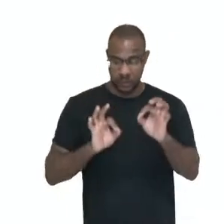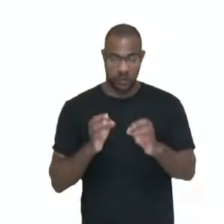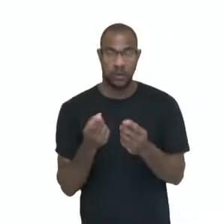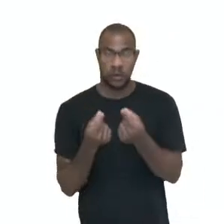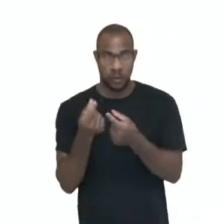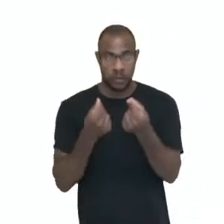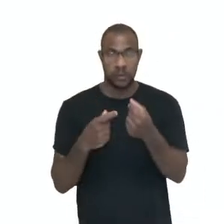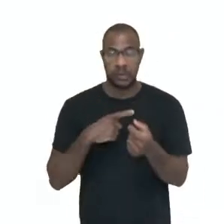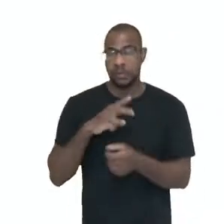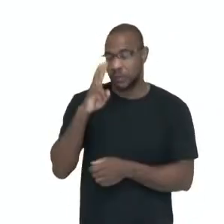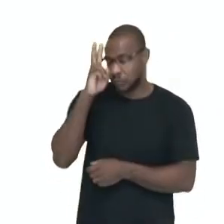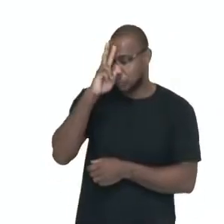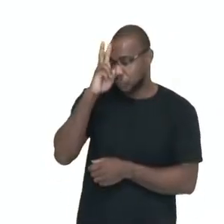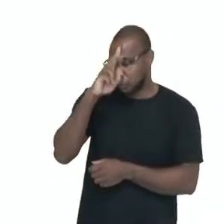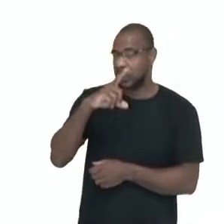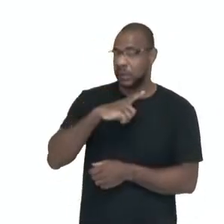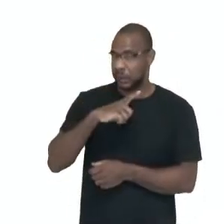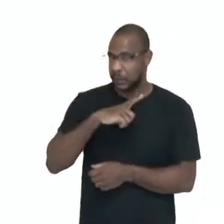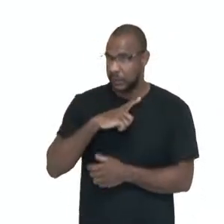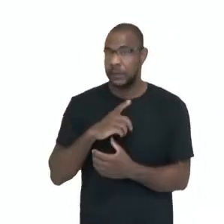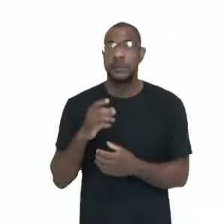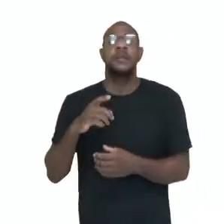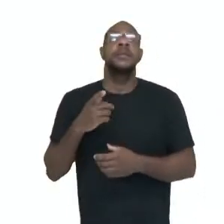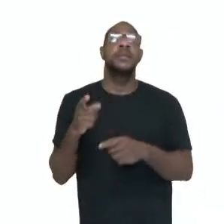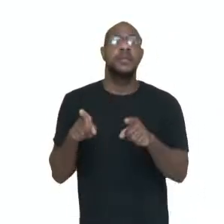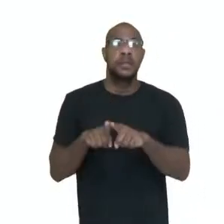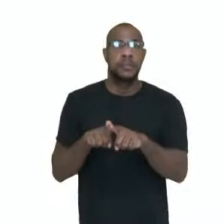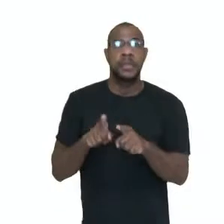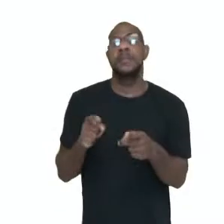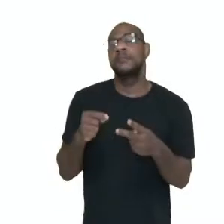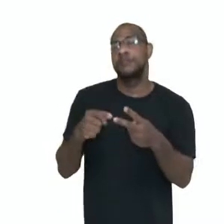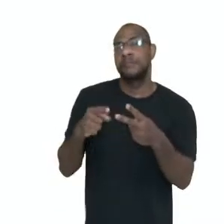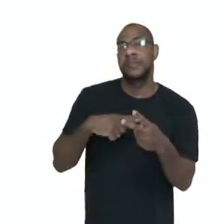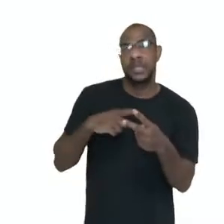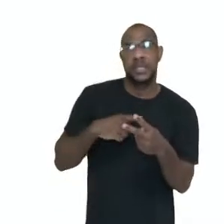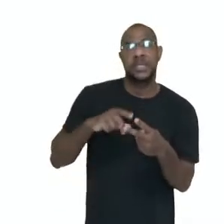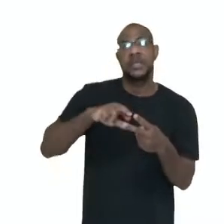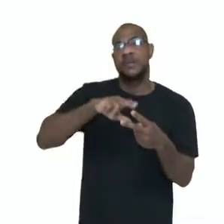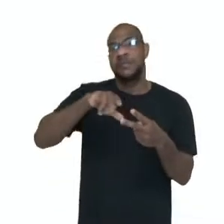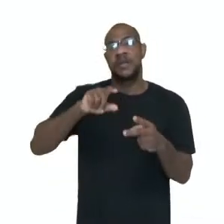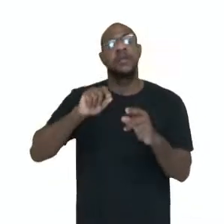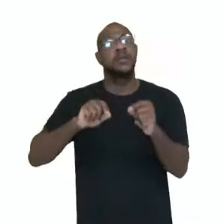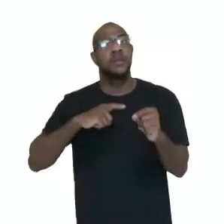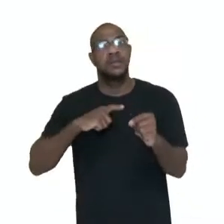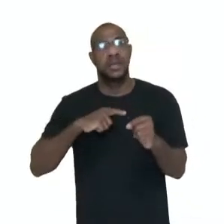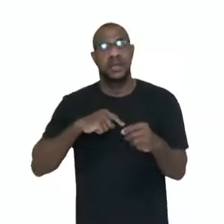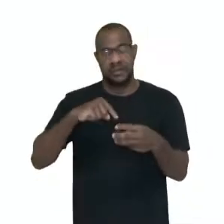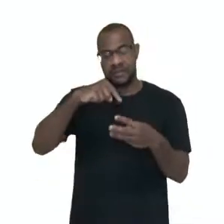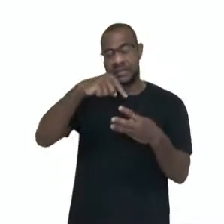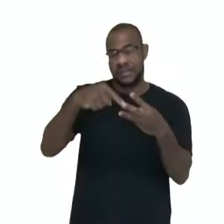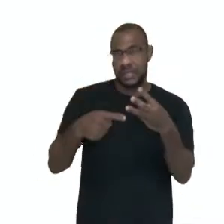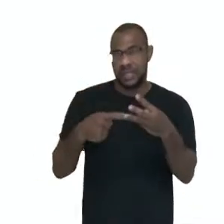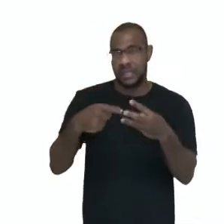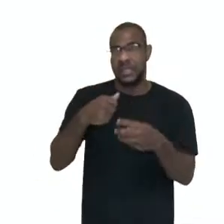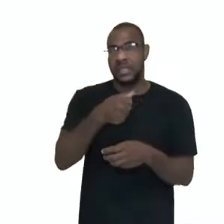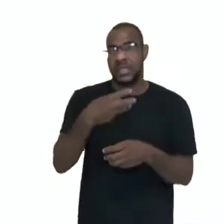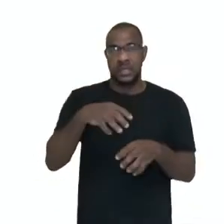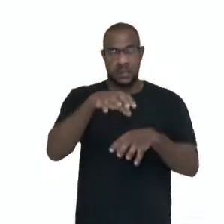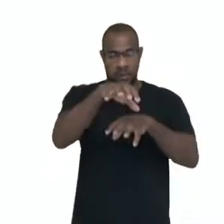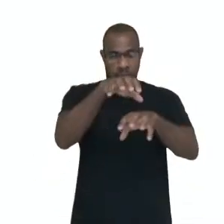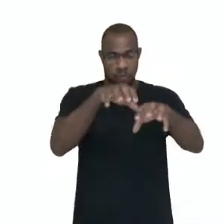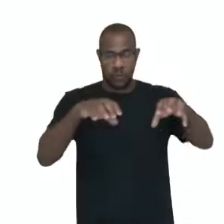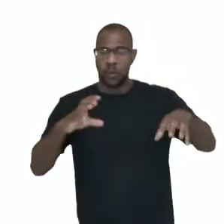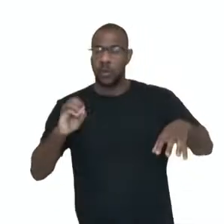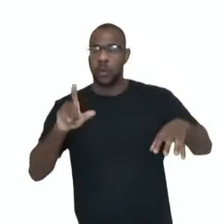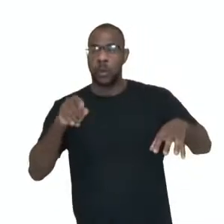estruturação histórica, essa estruturação histórica baseada em muito nas 13 colônias inicialmente,